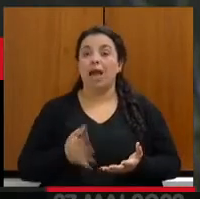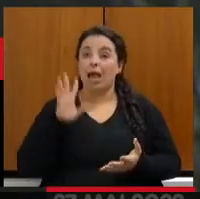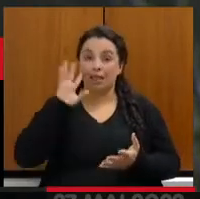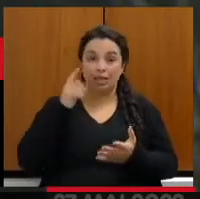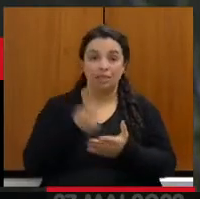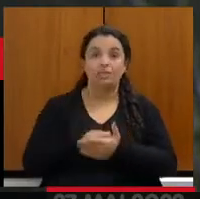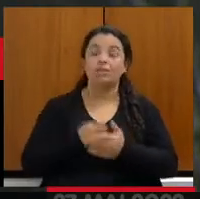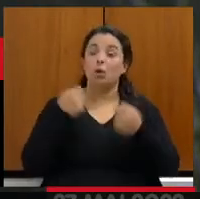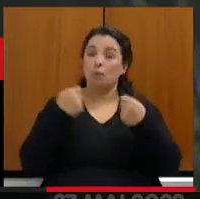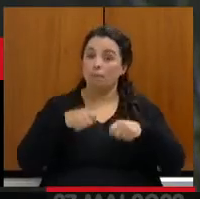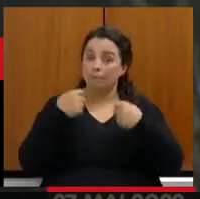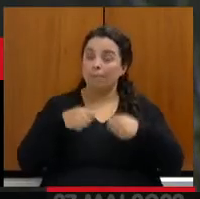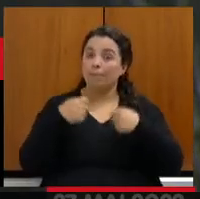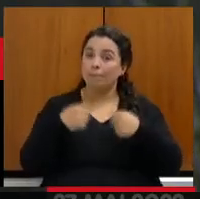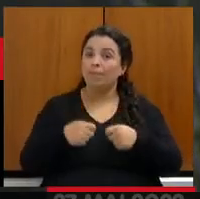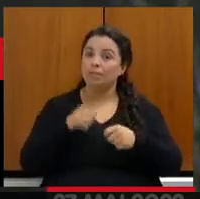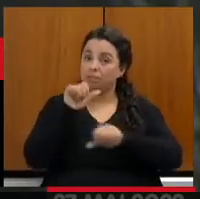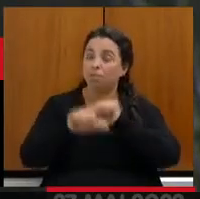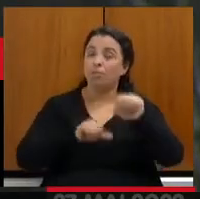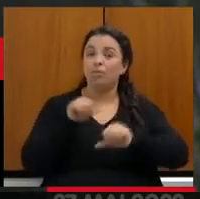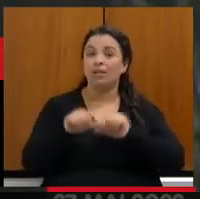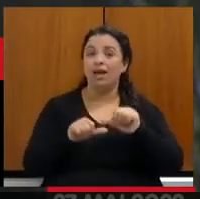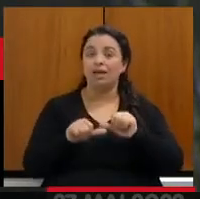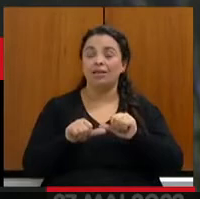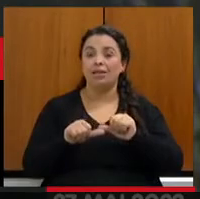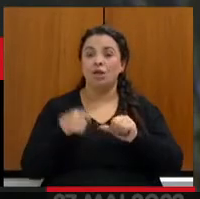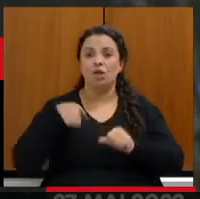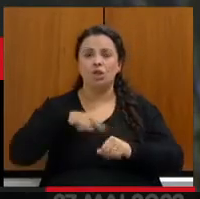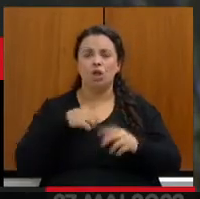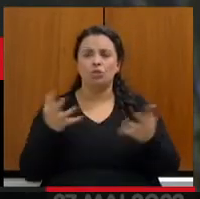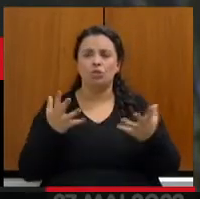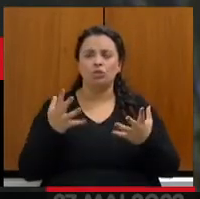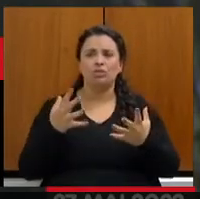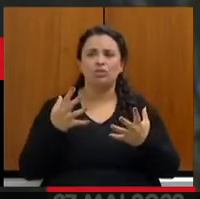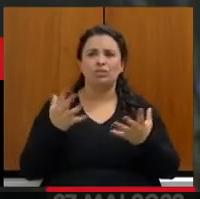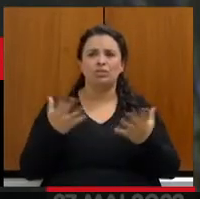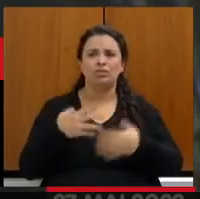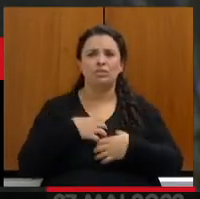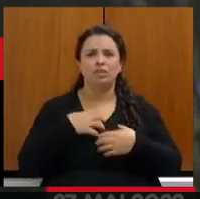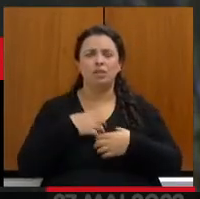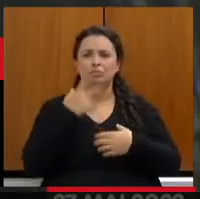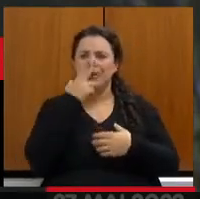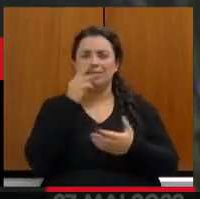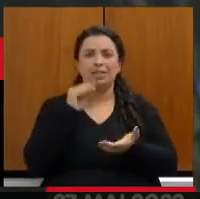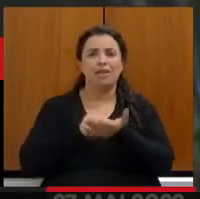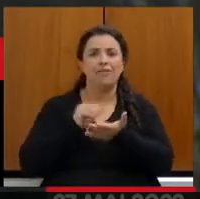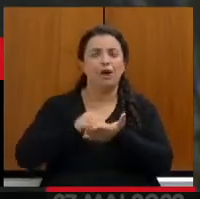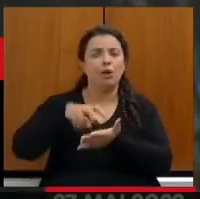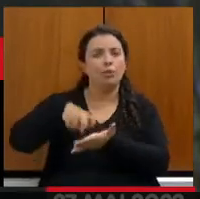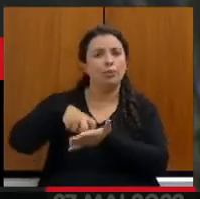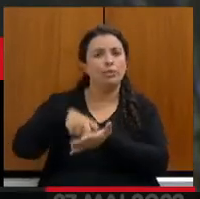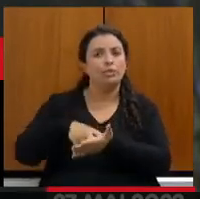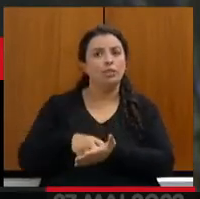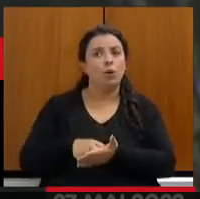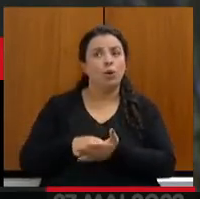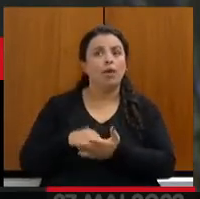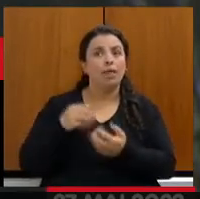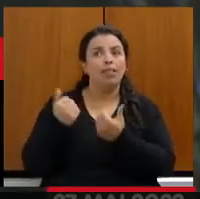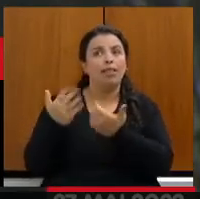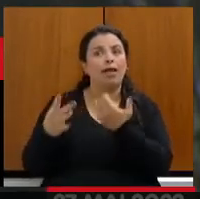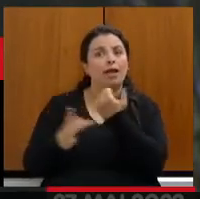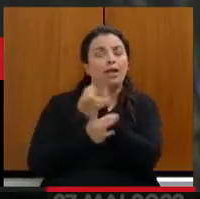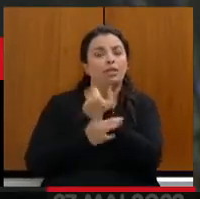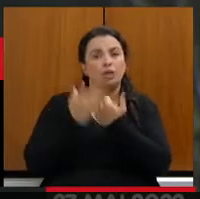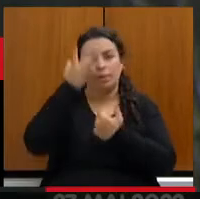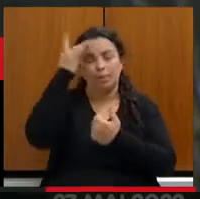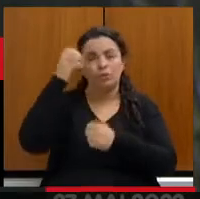sentimento de impunidade que vem garantir numa o agressor continuidade de suas investidas contra nós